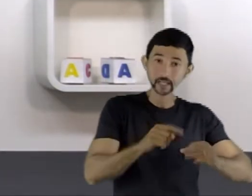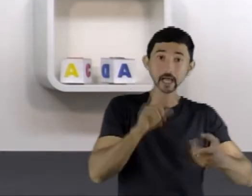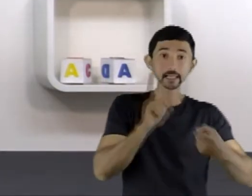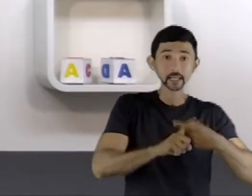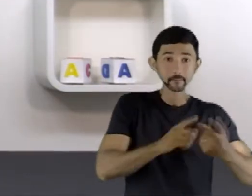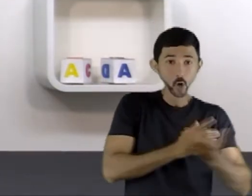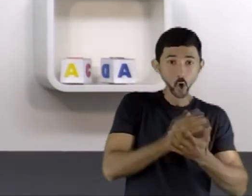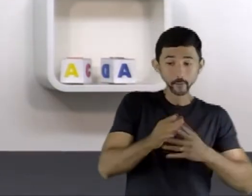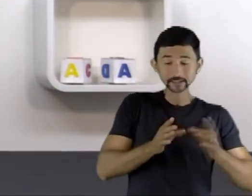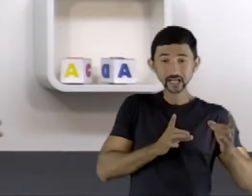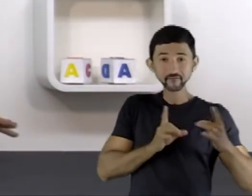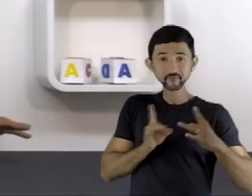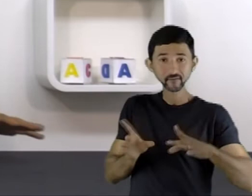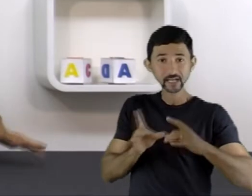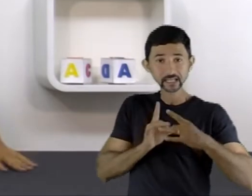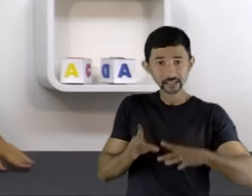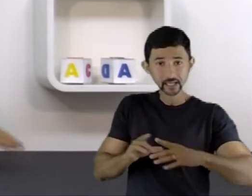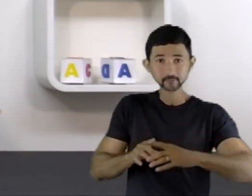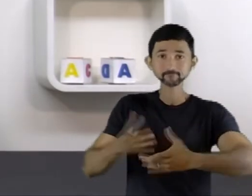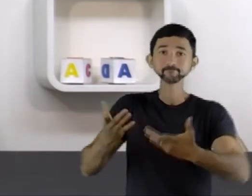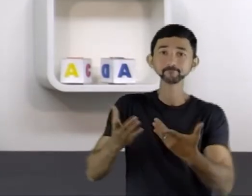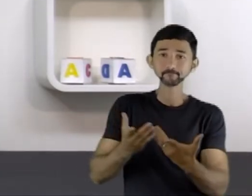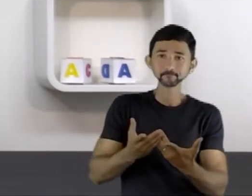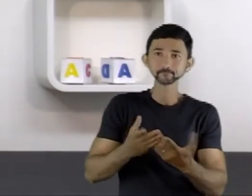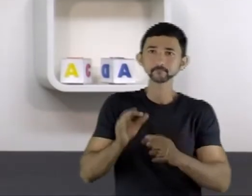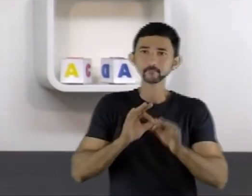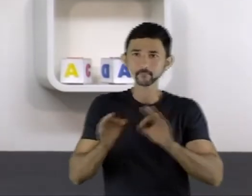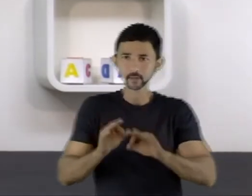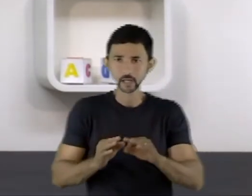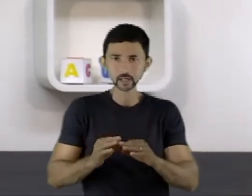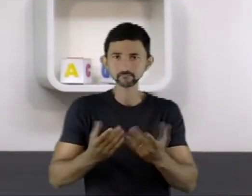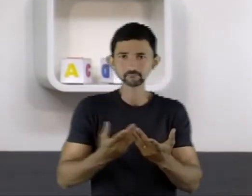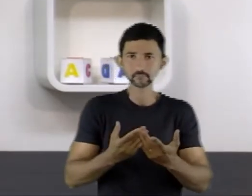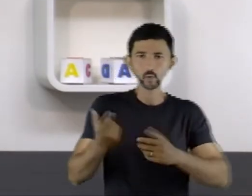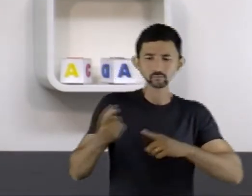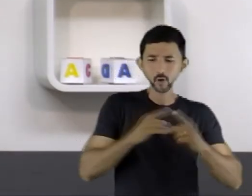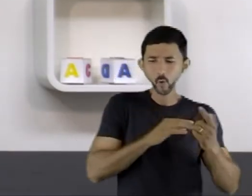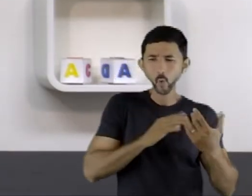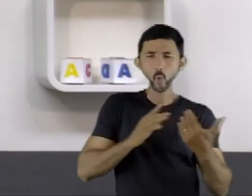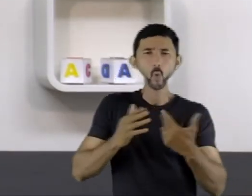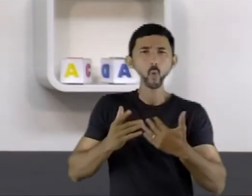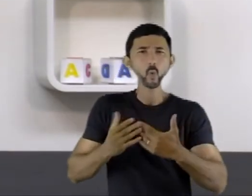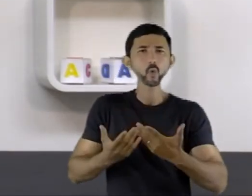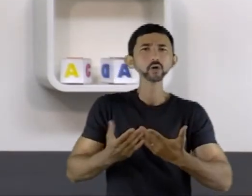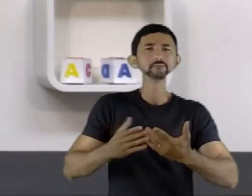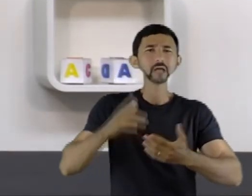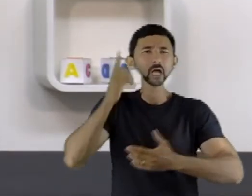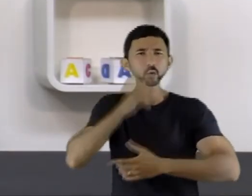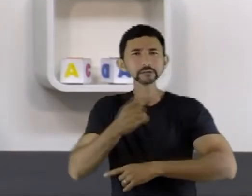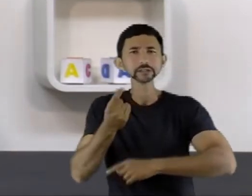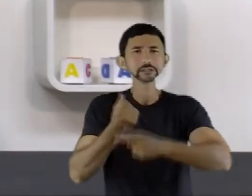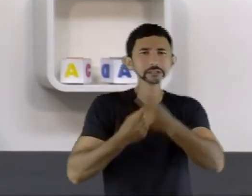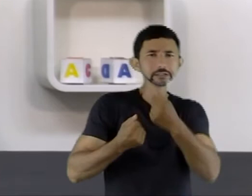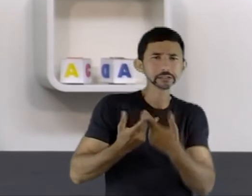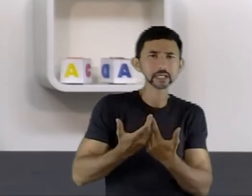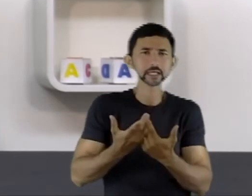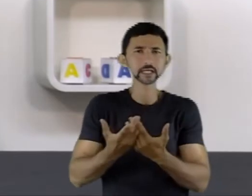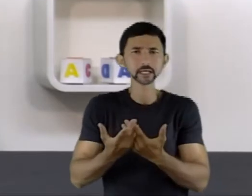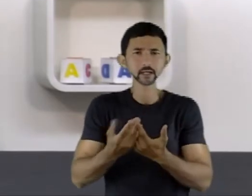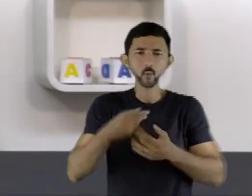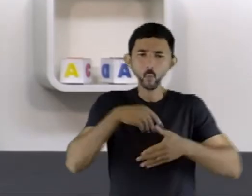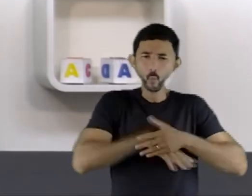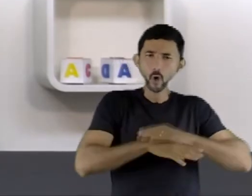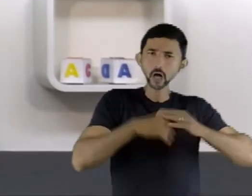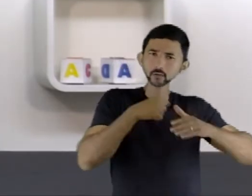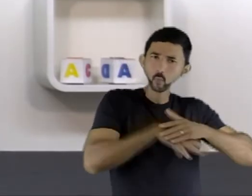produtos. Olha como é bom, né? Os Estados Unidos não se envolveu na guerra logo de início, conseguiu dinheiro, pegou o dinheiro de quem